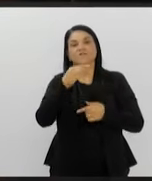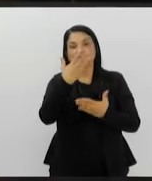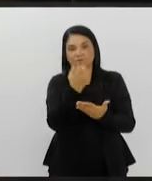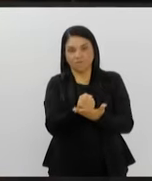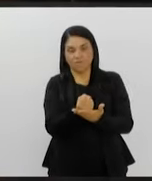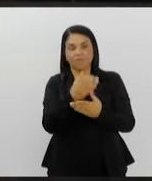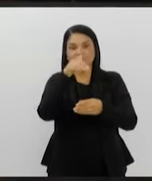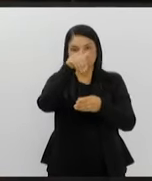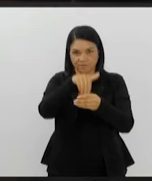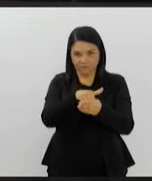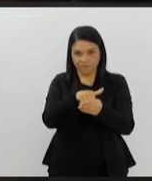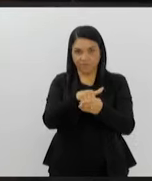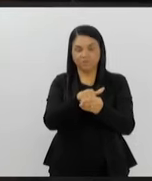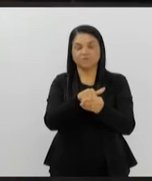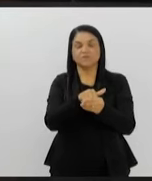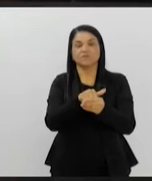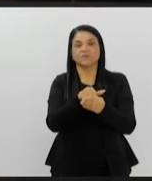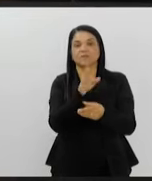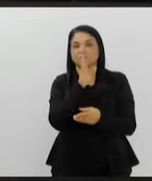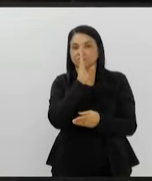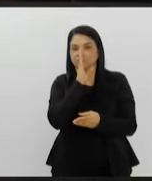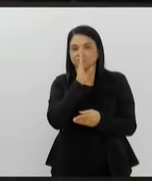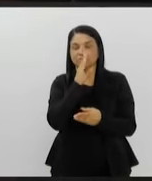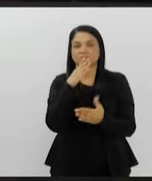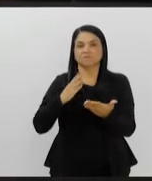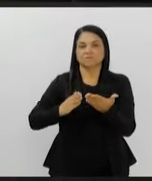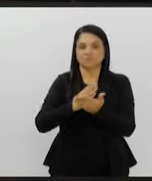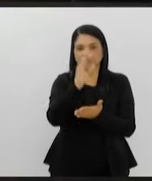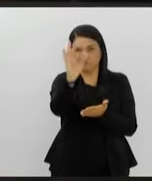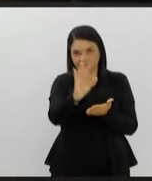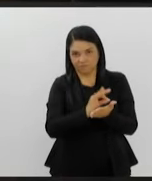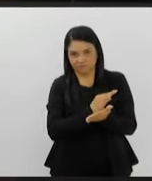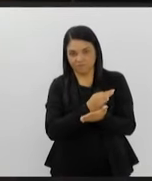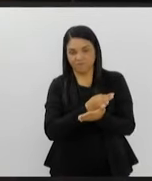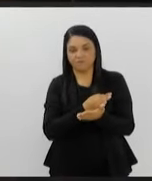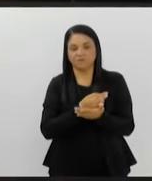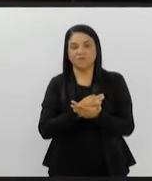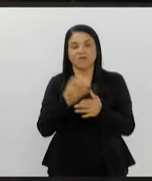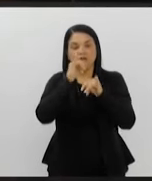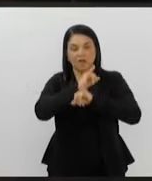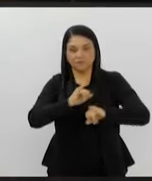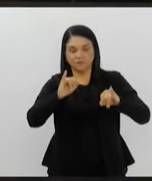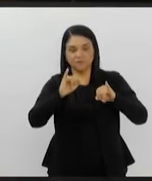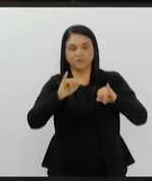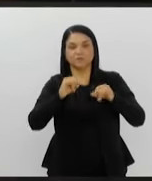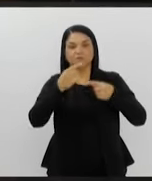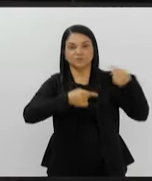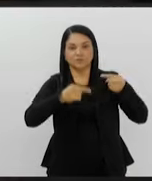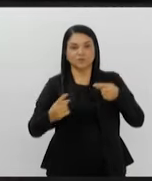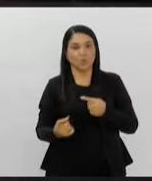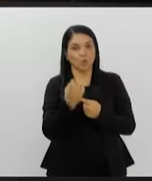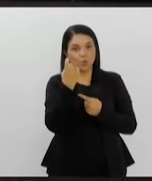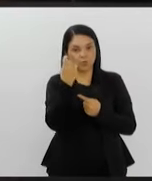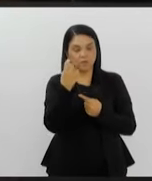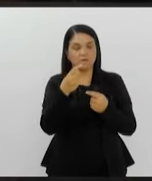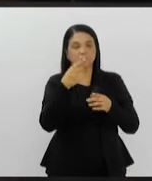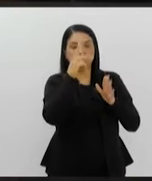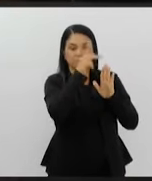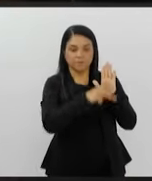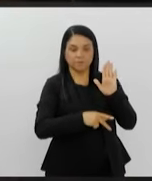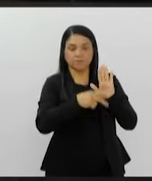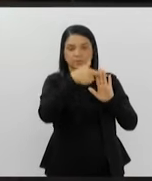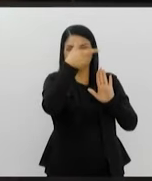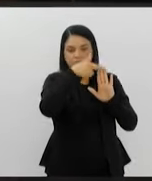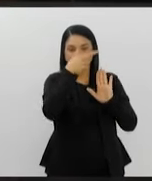votação, senhores que aprovam, permaneçam como estão. Aprovado, vai autógrafo. Anuncio, em discussão única, projeto de resolução